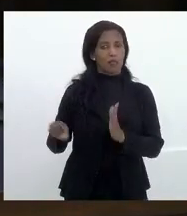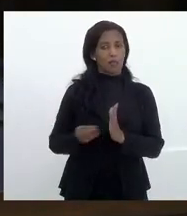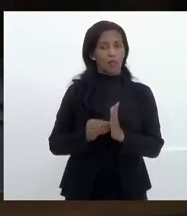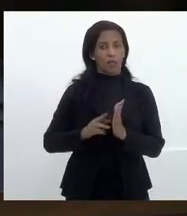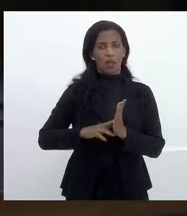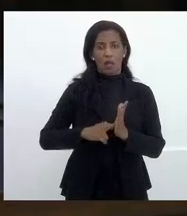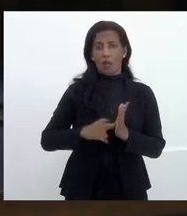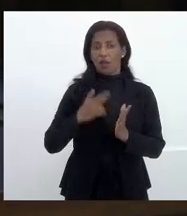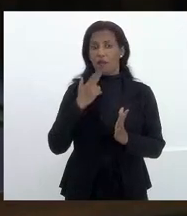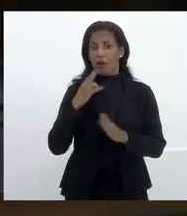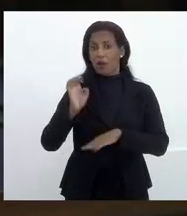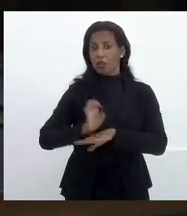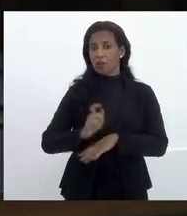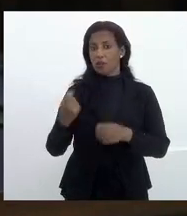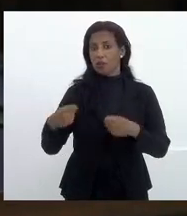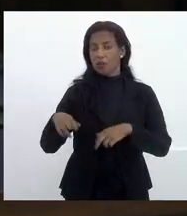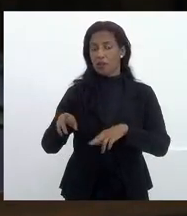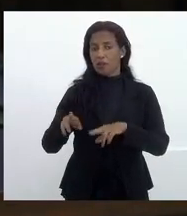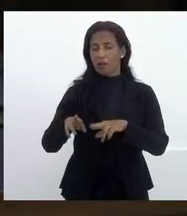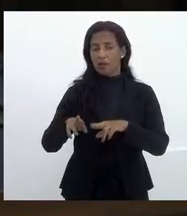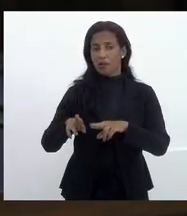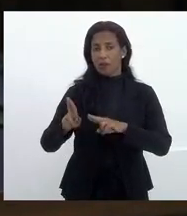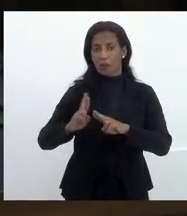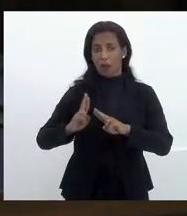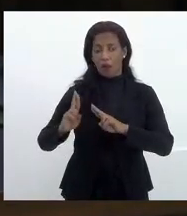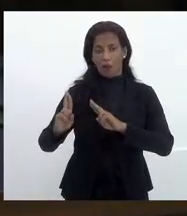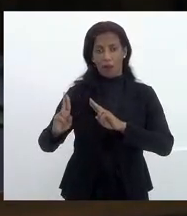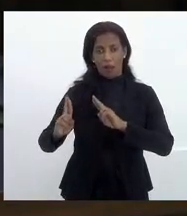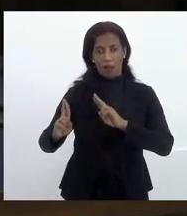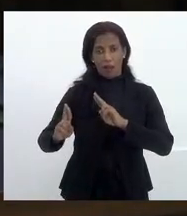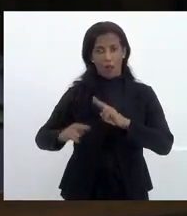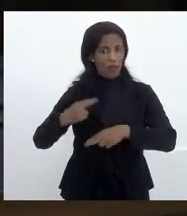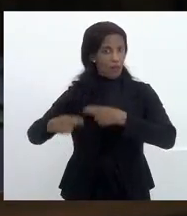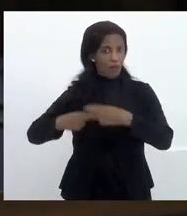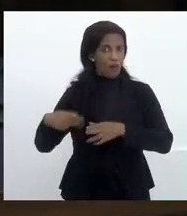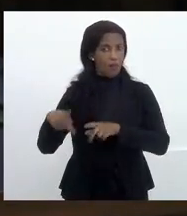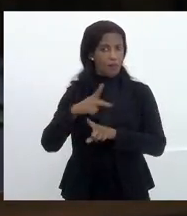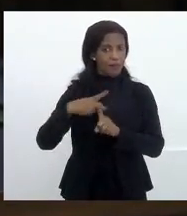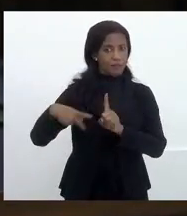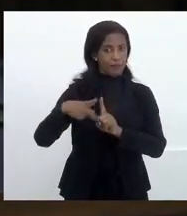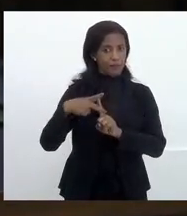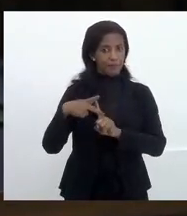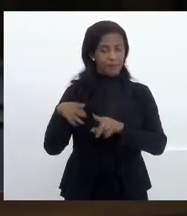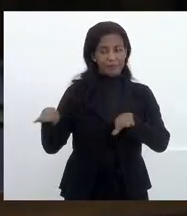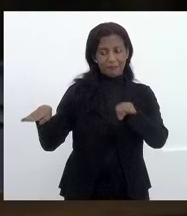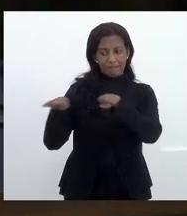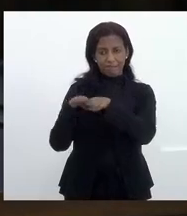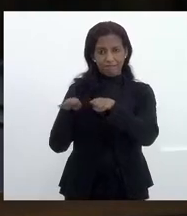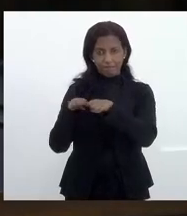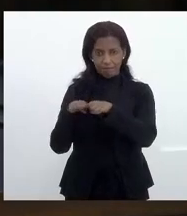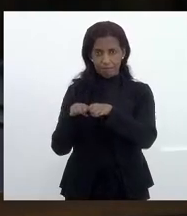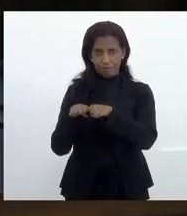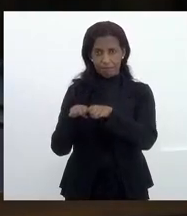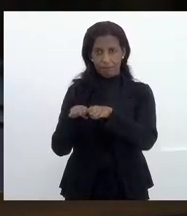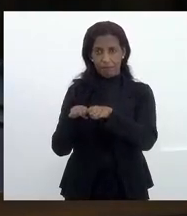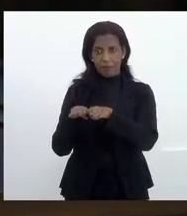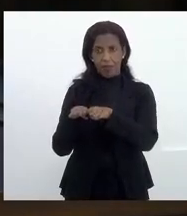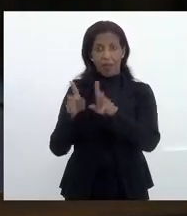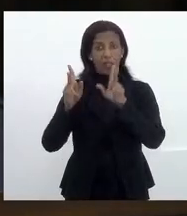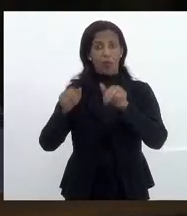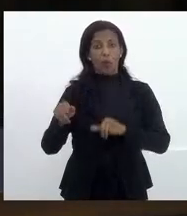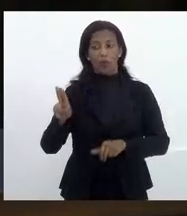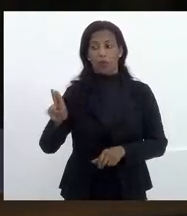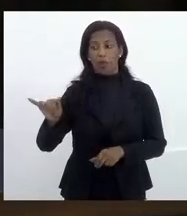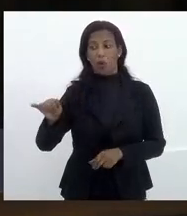diz que o estado precisa fazer uma reforma da presidência Deputado Luiz Paulo é semelhante à dos servidores da